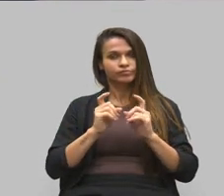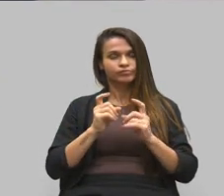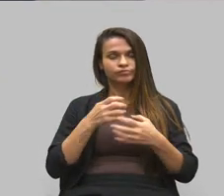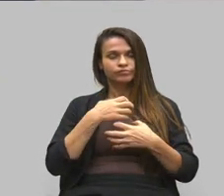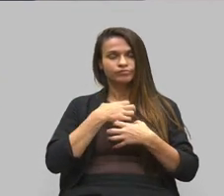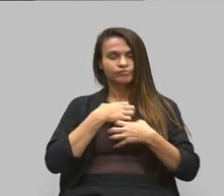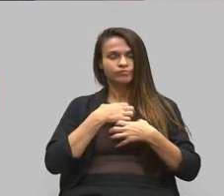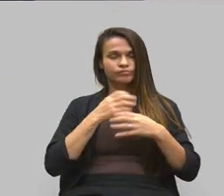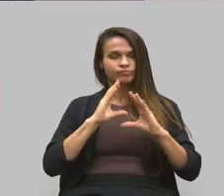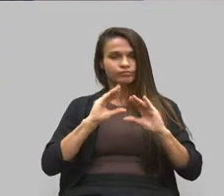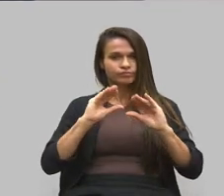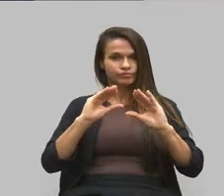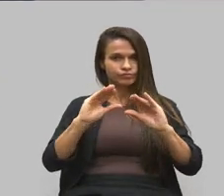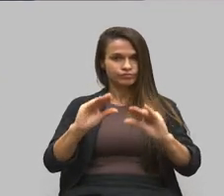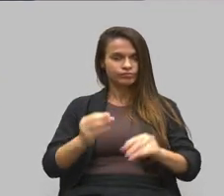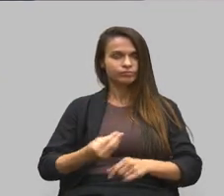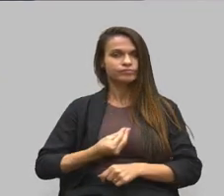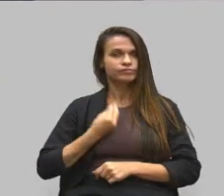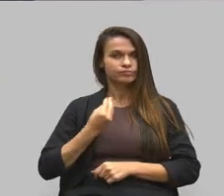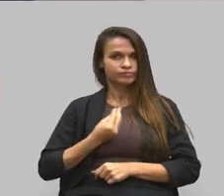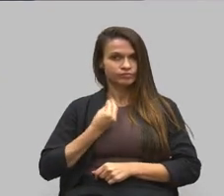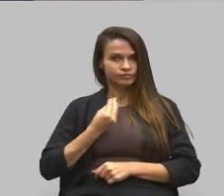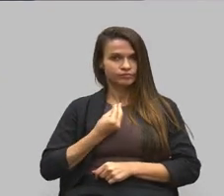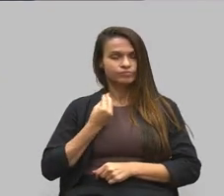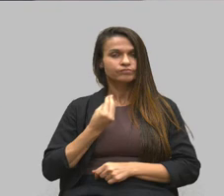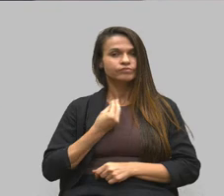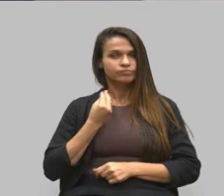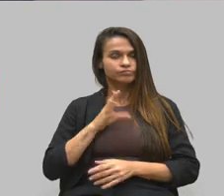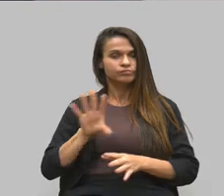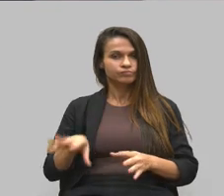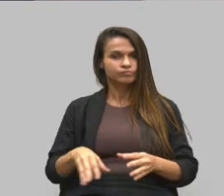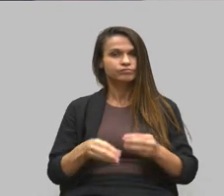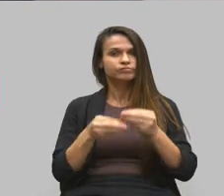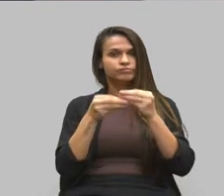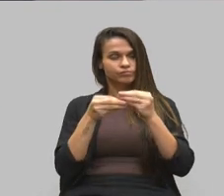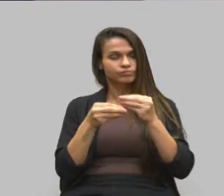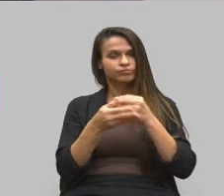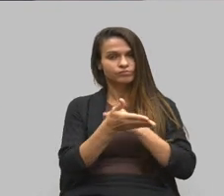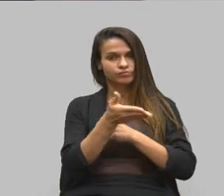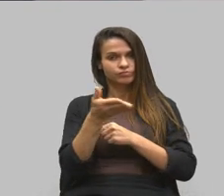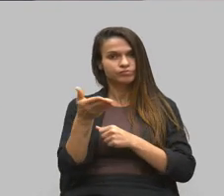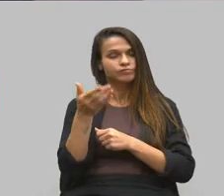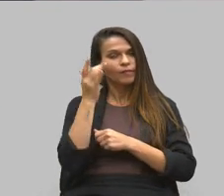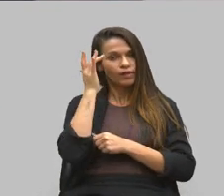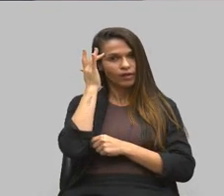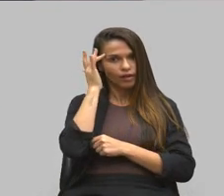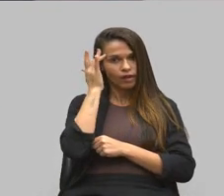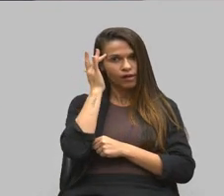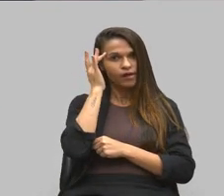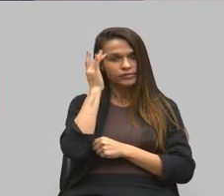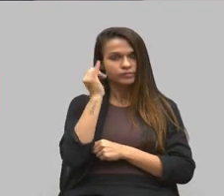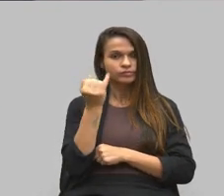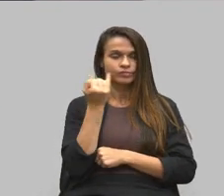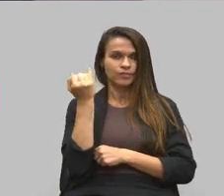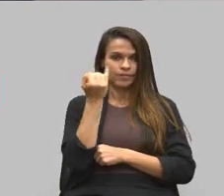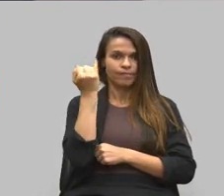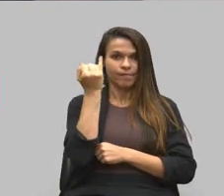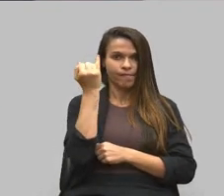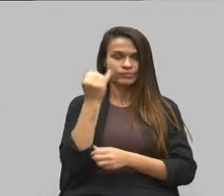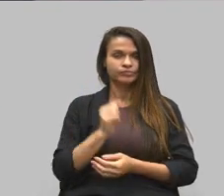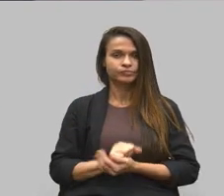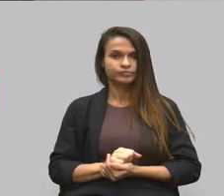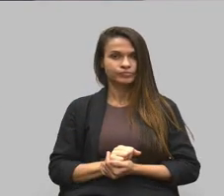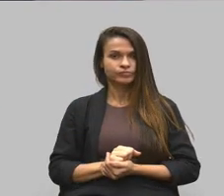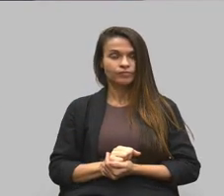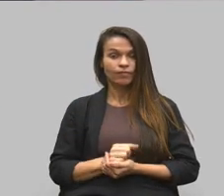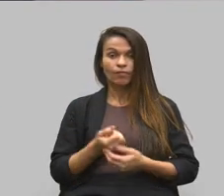vontade para participar para dar a contribuição que vocês acharem importante e não se